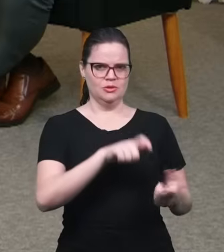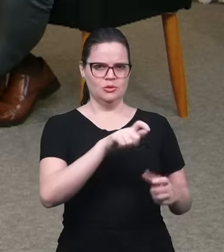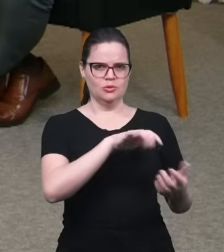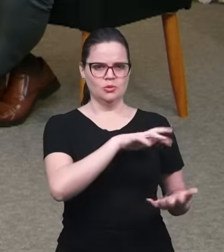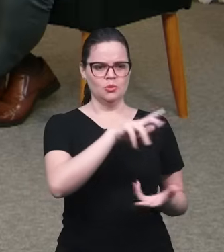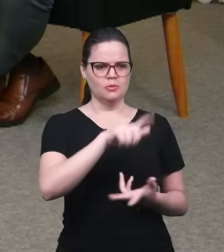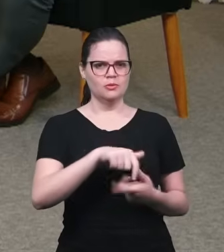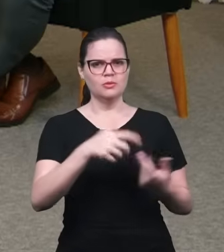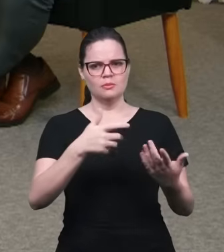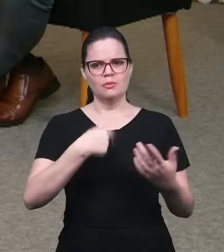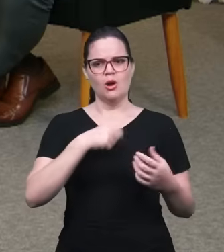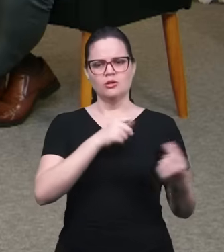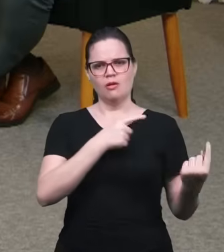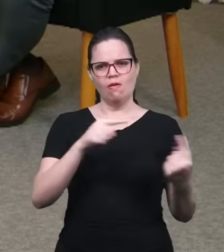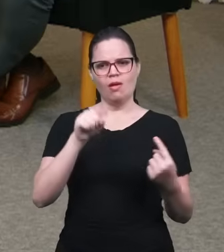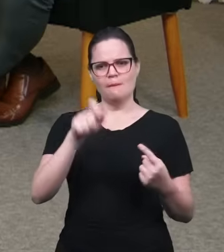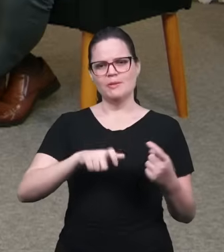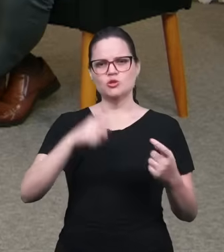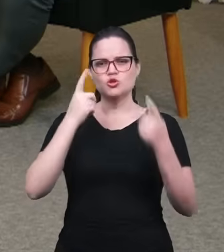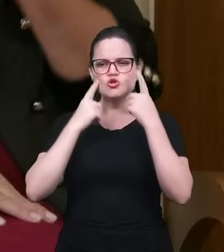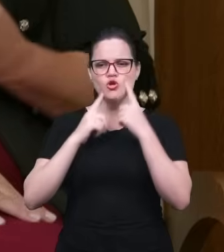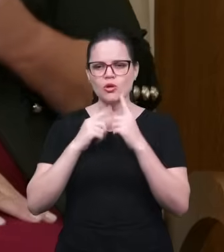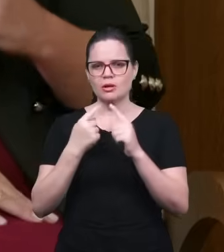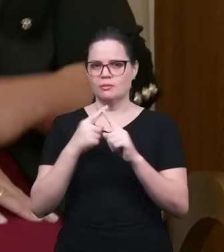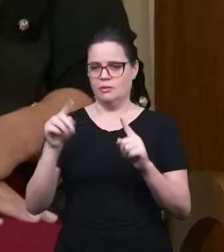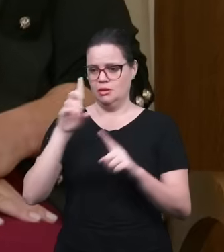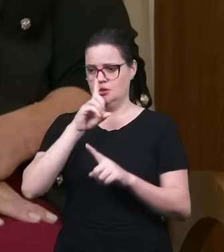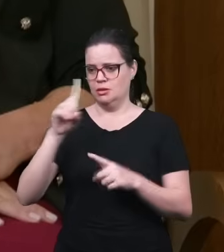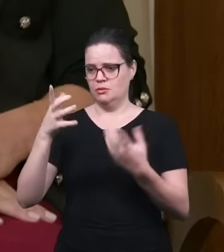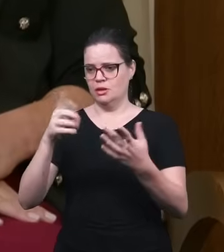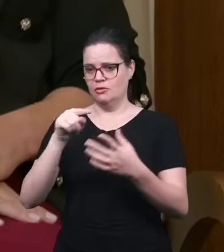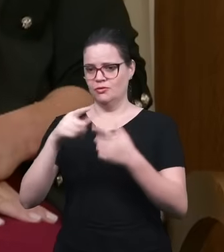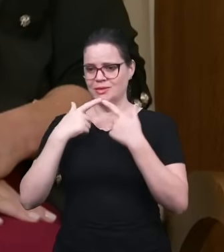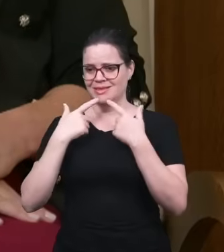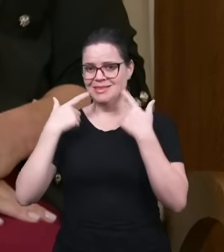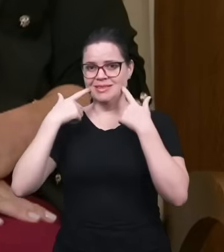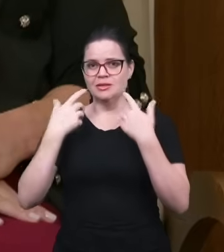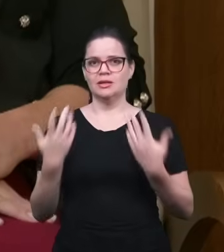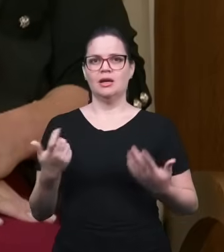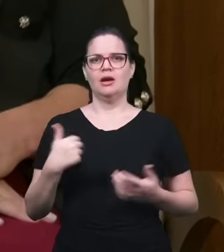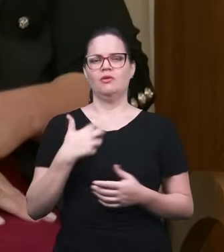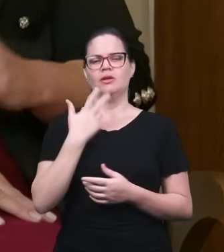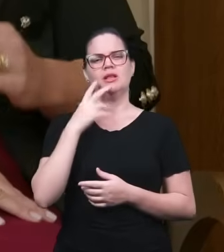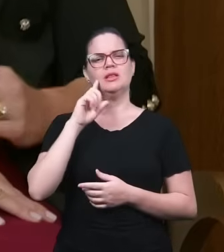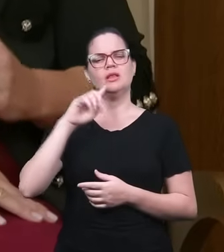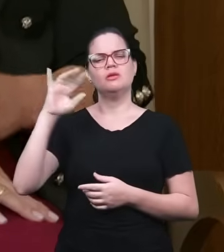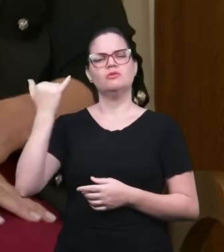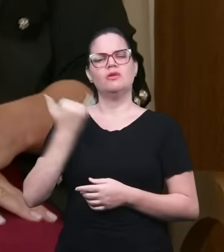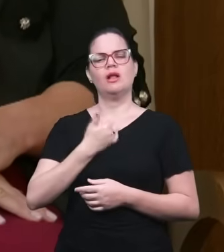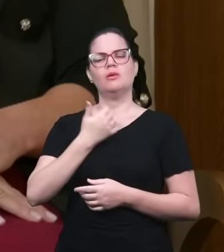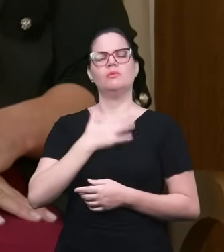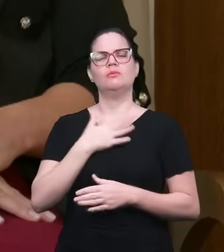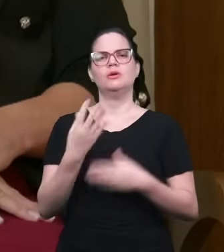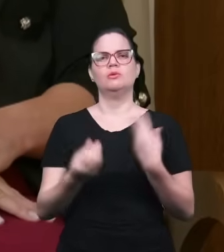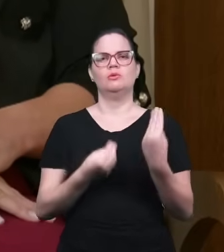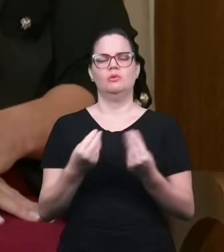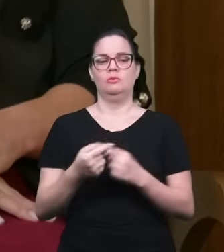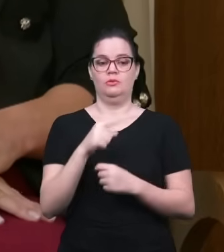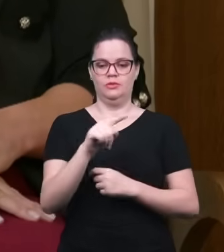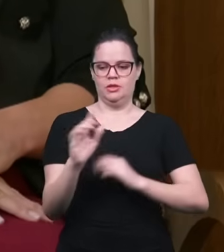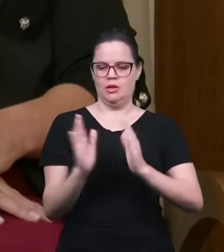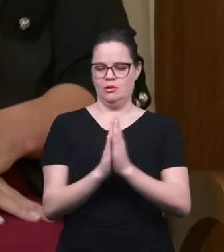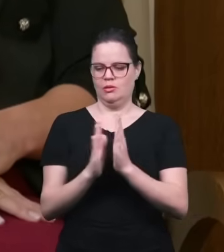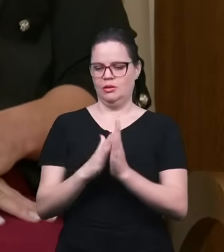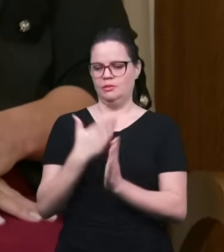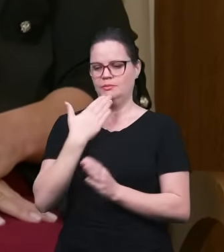quer sorrindo. Que maravilha. Então eu falei, tia, como que Deus fala comigo? E aí ela falou, ora e pede. Então eu pedi e